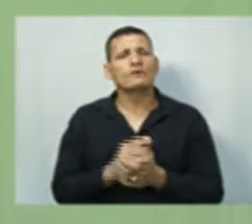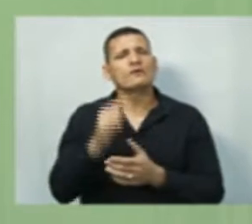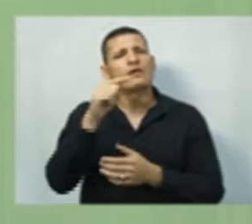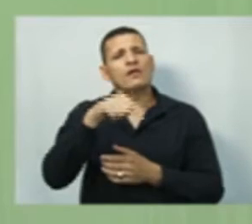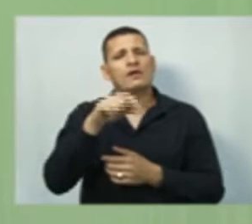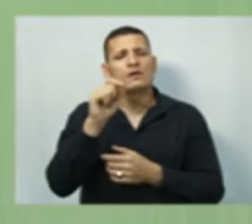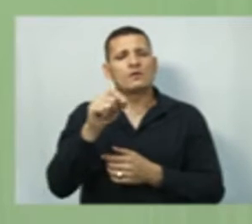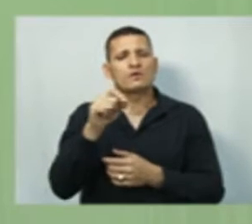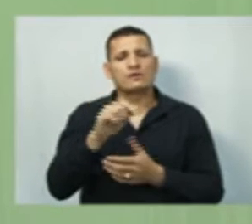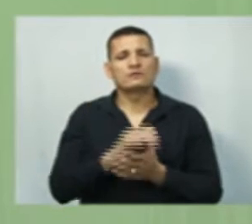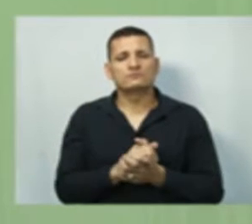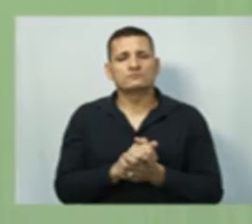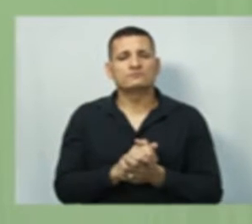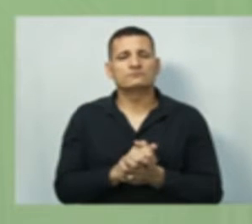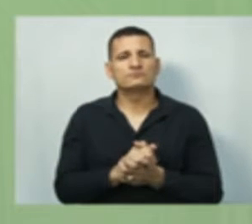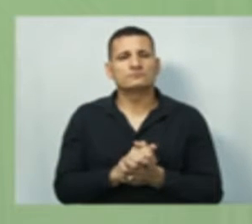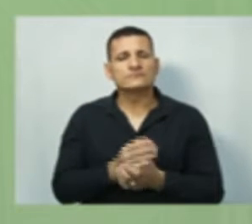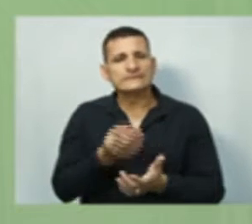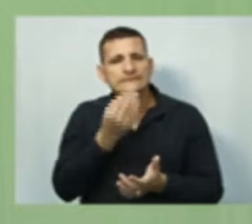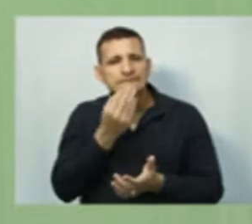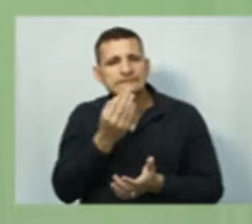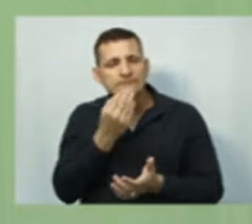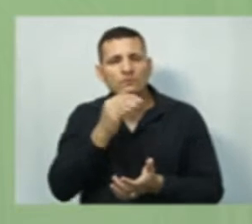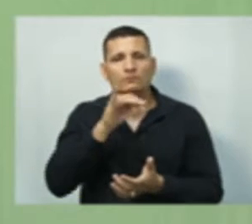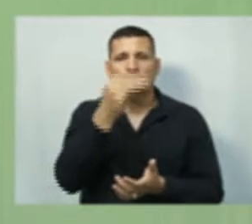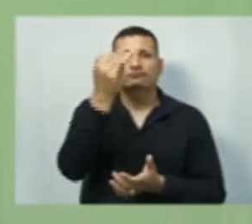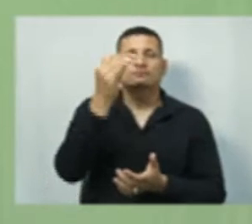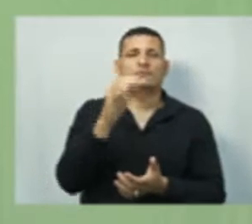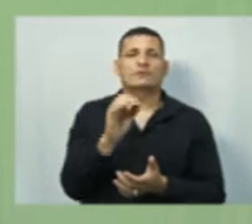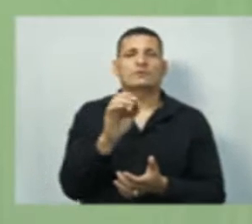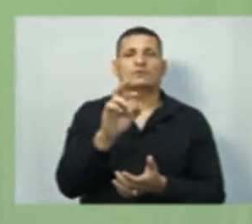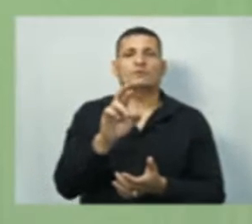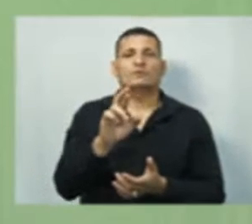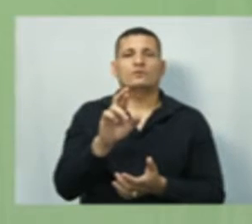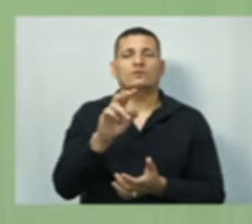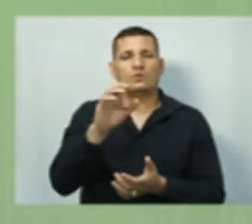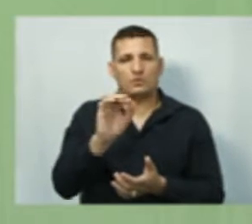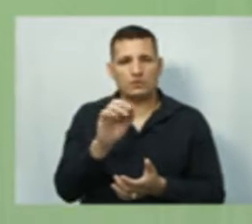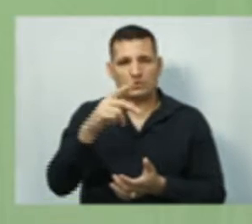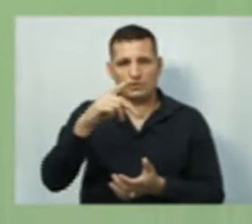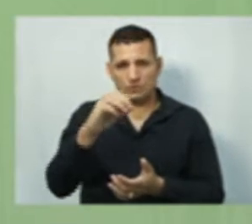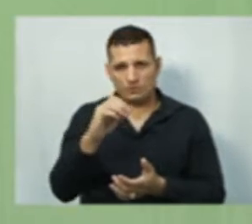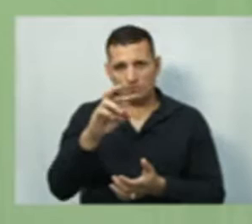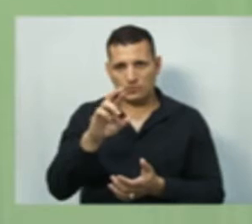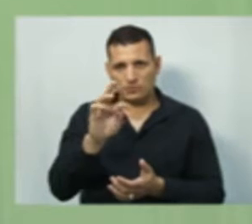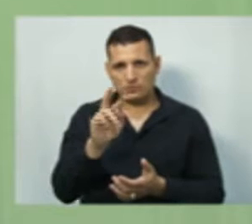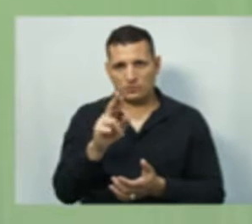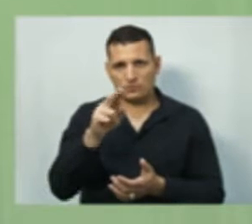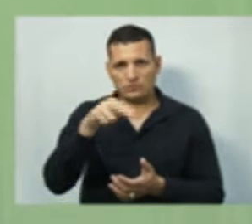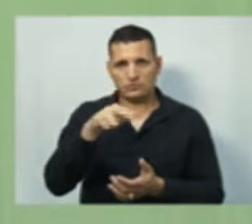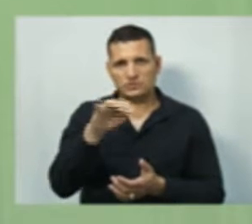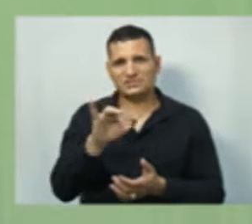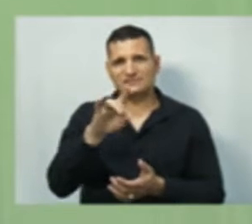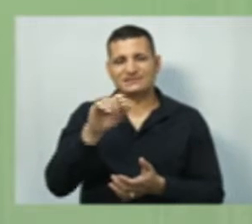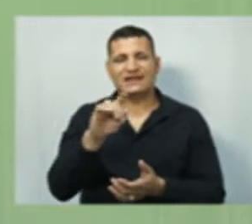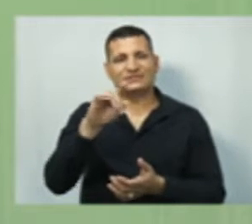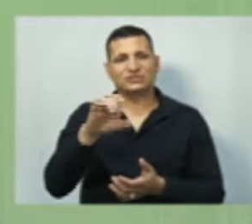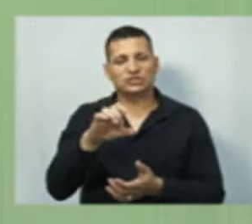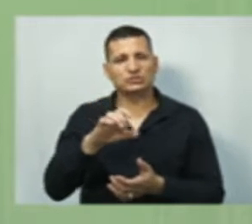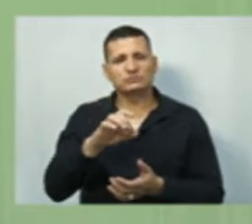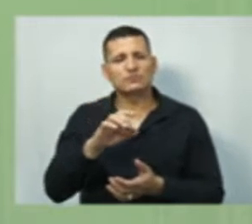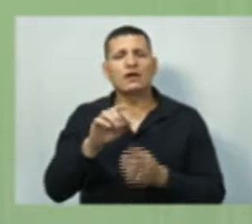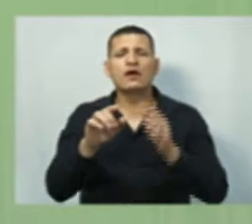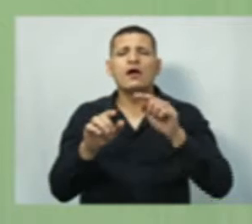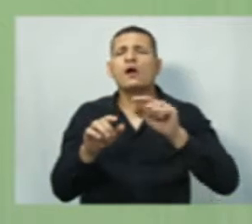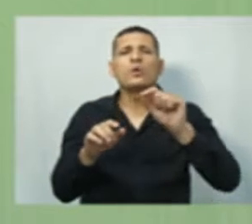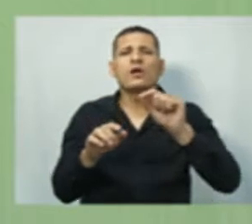de oportunidade. Custo de oportunidade é um conceito que os economistas gostam muito, é uma maneira de como precificar, como dar um preço para